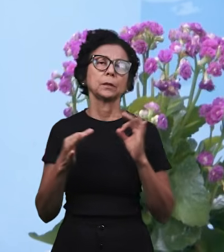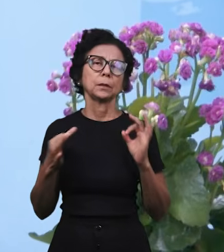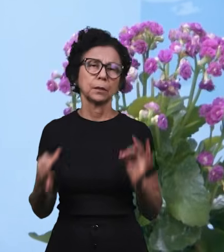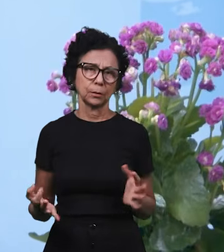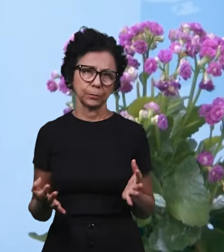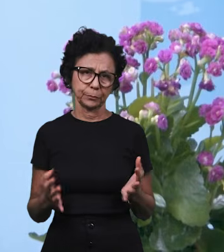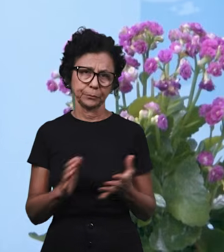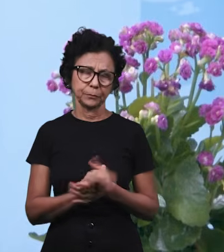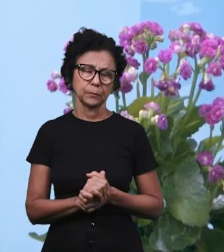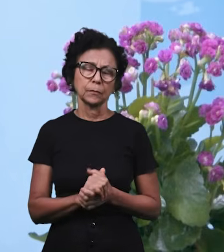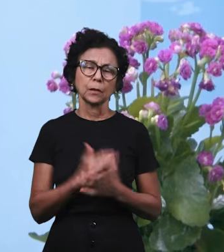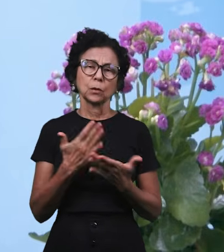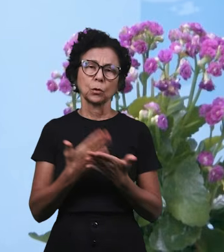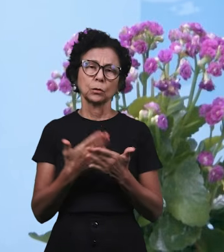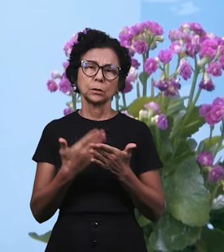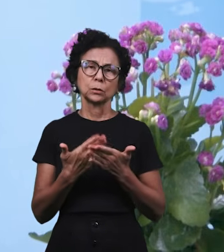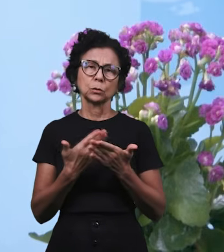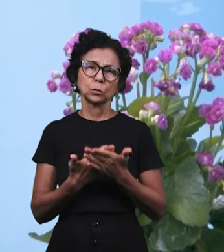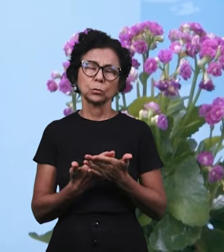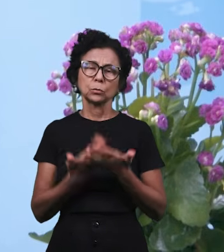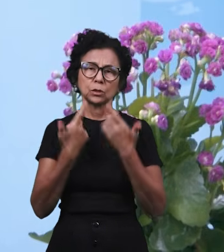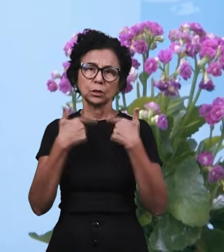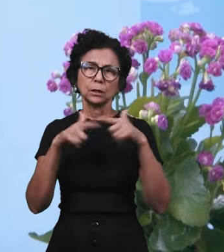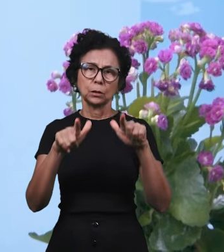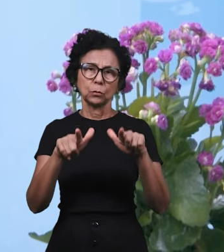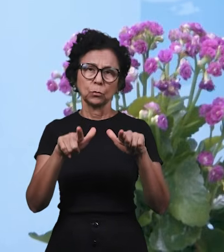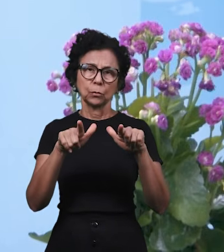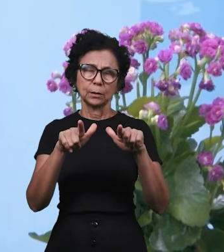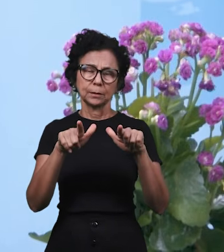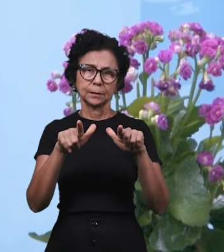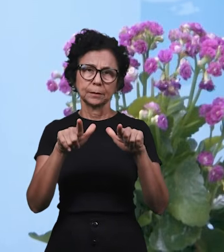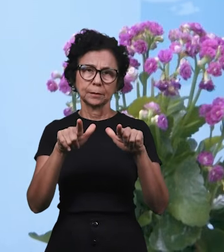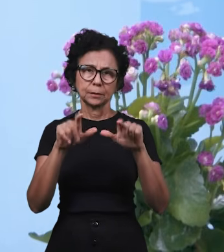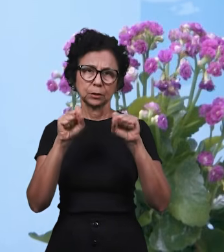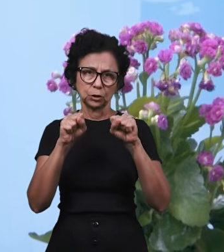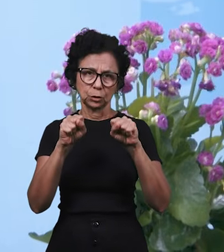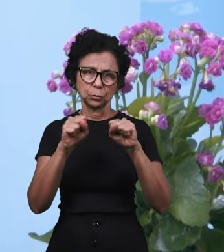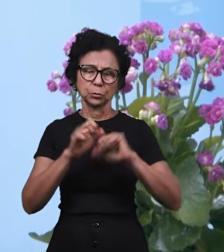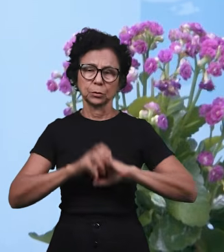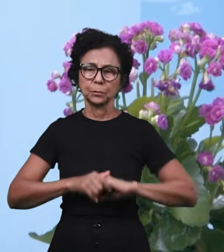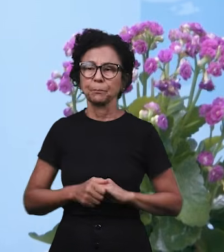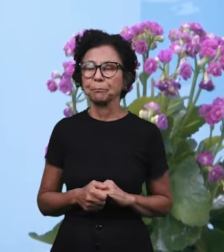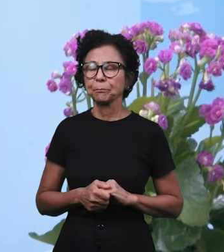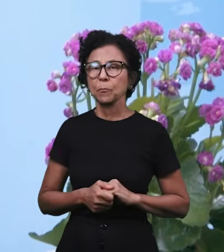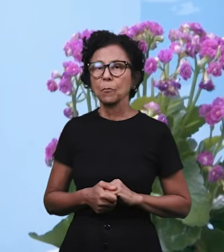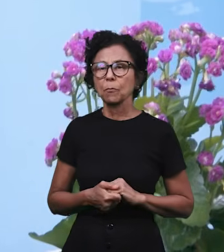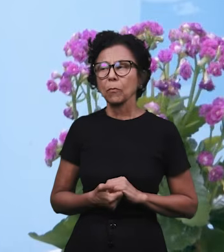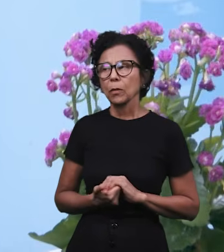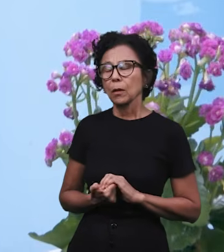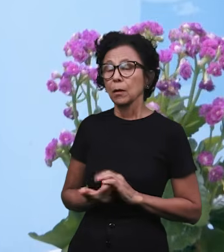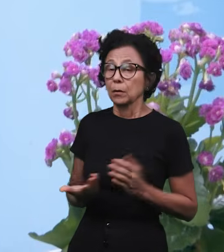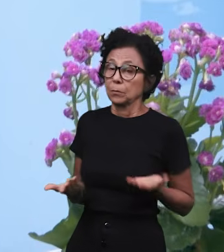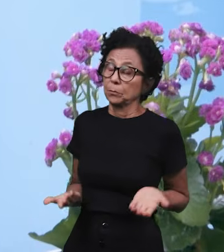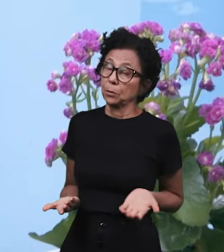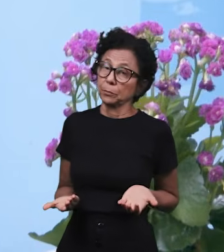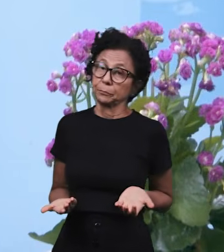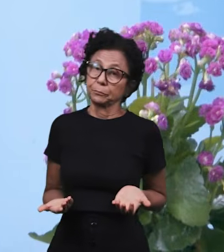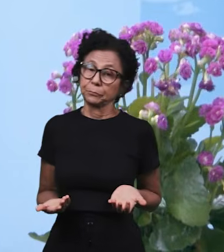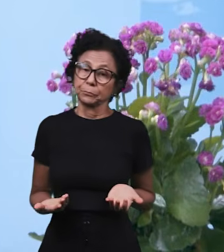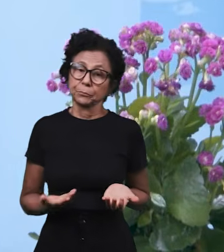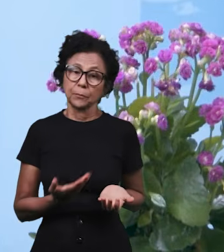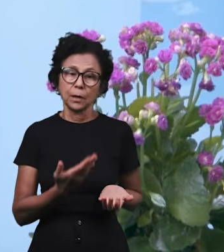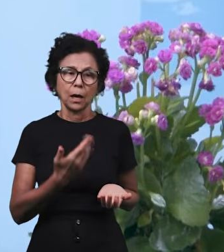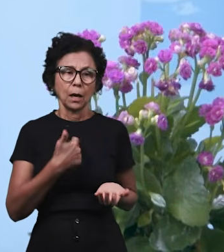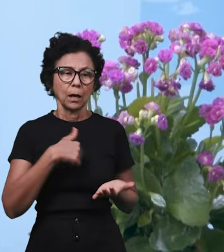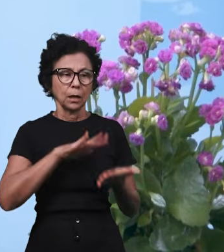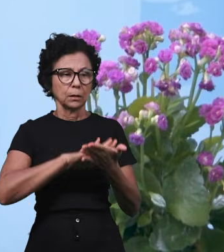linguísticos. Mas, Natália, por que você está querendo dizer isso? Porque ele fala, eu vou deixar no literal,